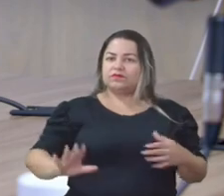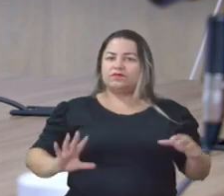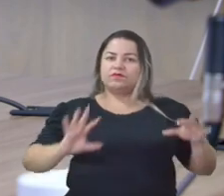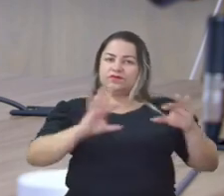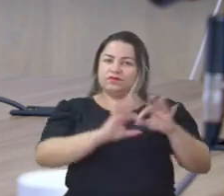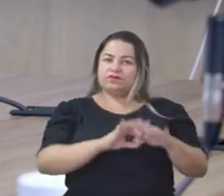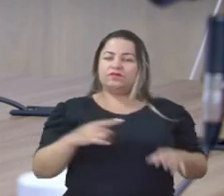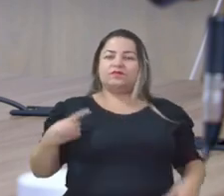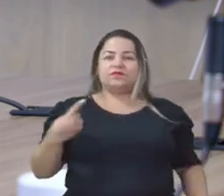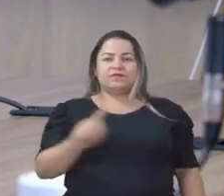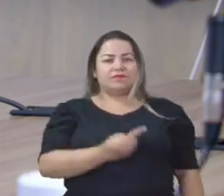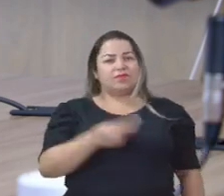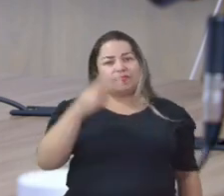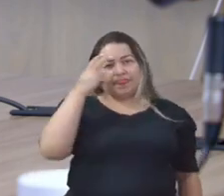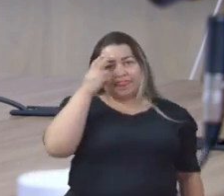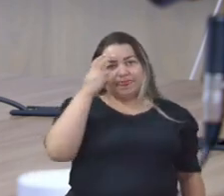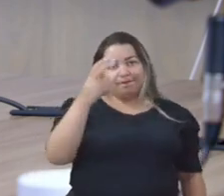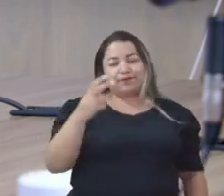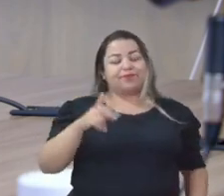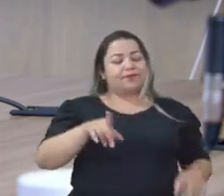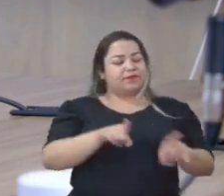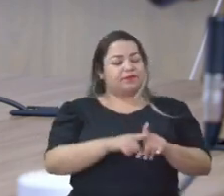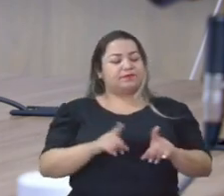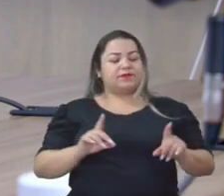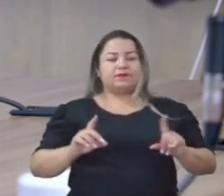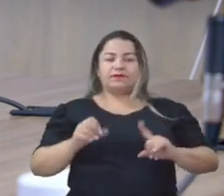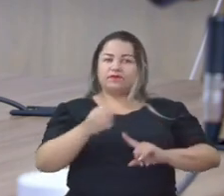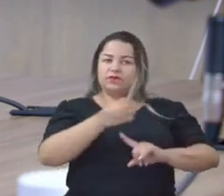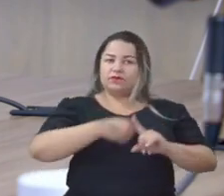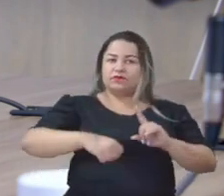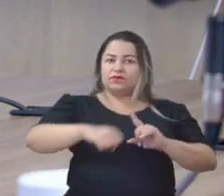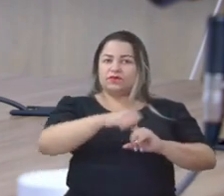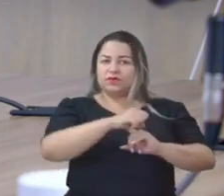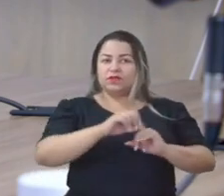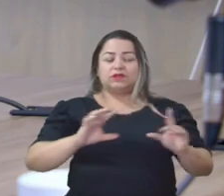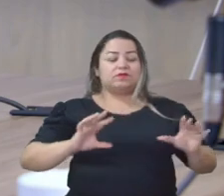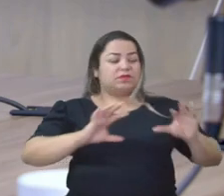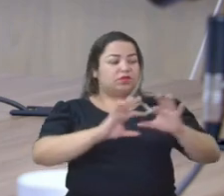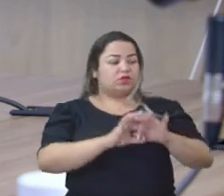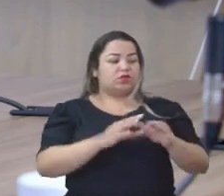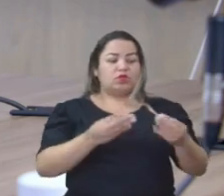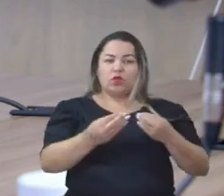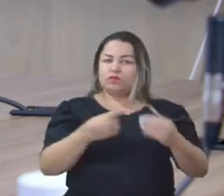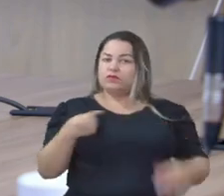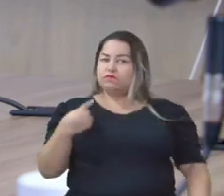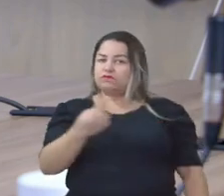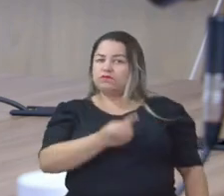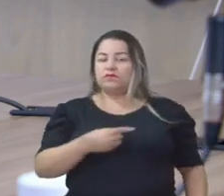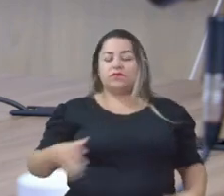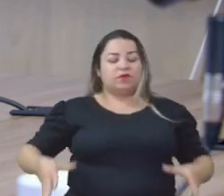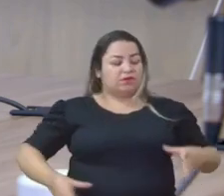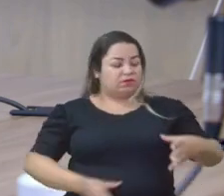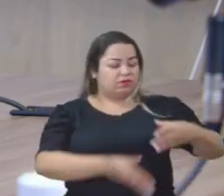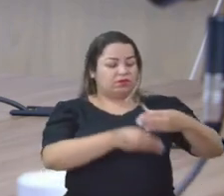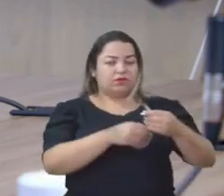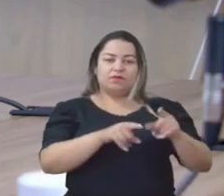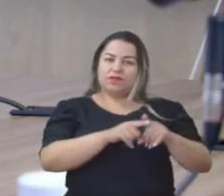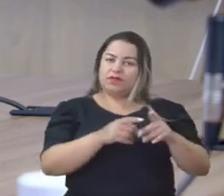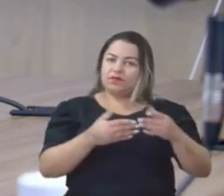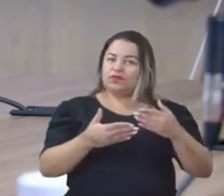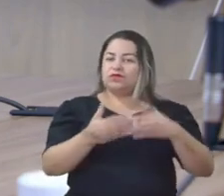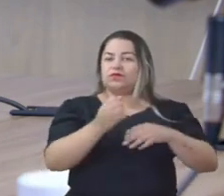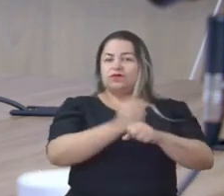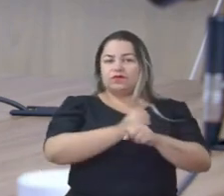nossa cultura que está socialmente estruturada já, que como que a gente faz para incluir alguém isso depois de um tempo,